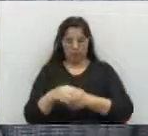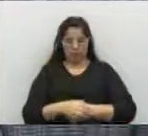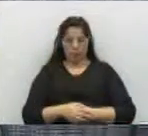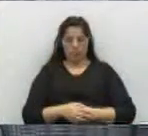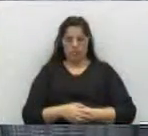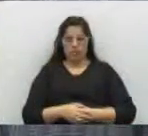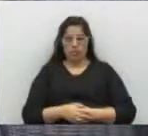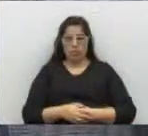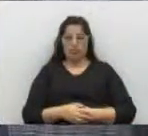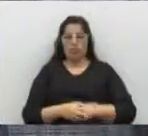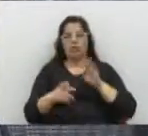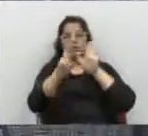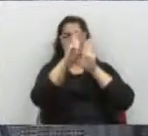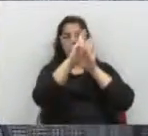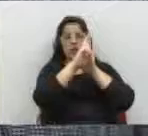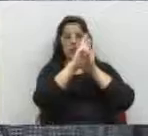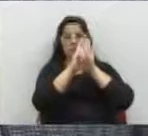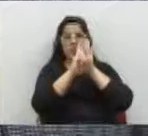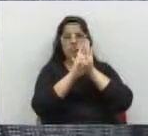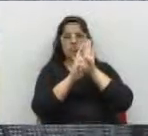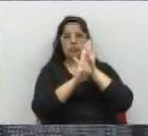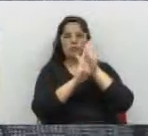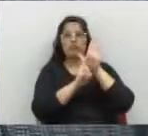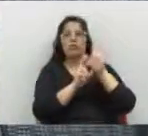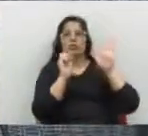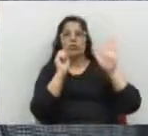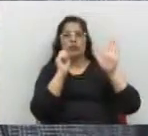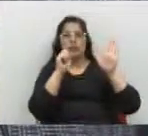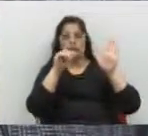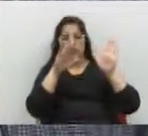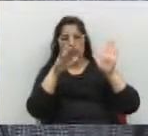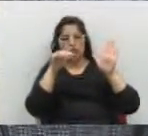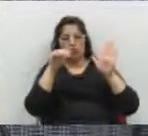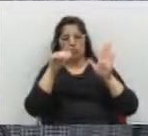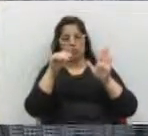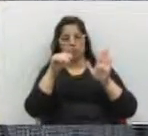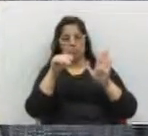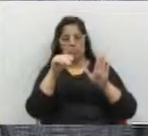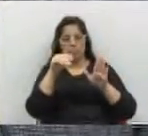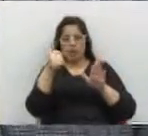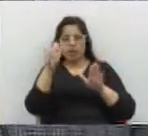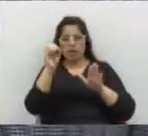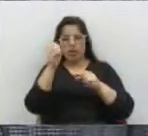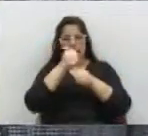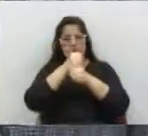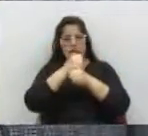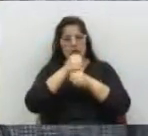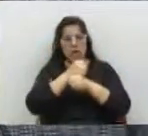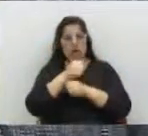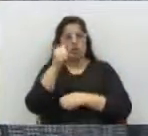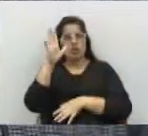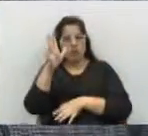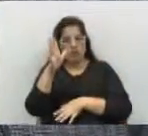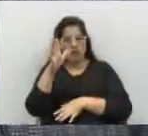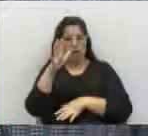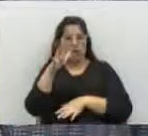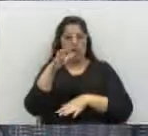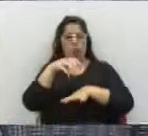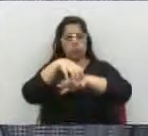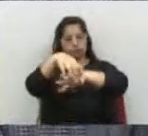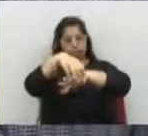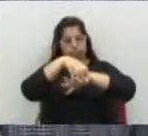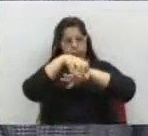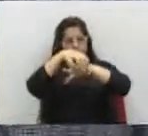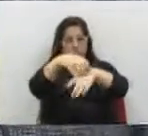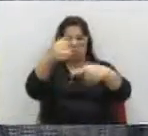As vans com mais de 10 anos de uso não podem mais transportar escolares. É